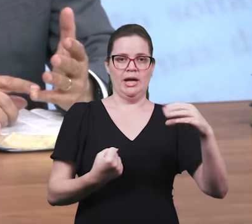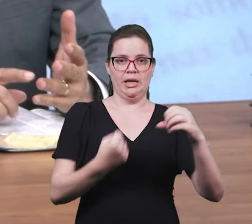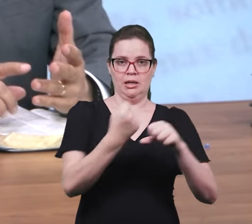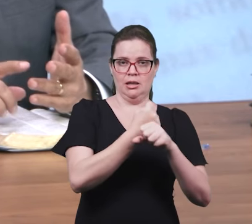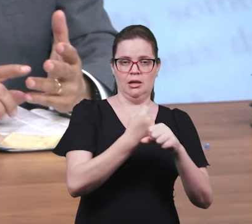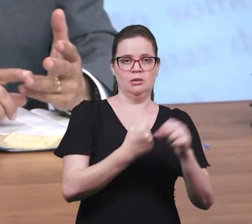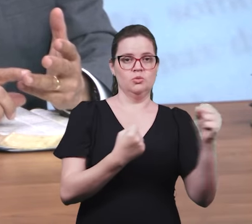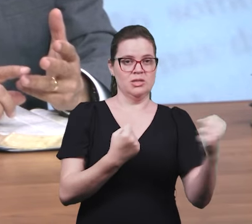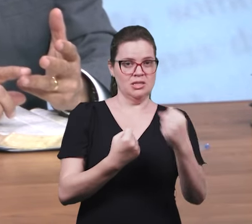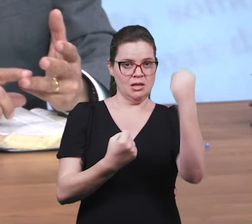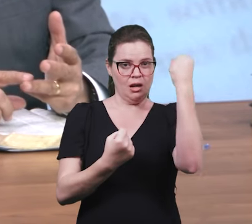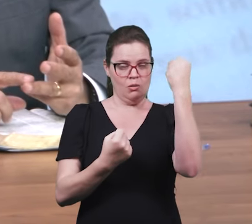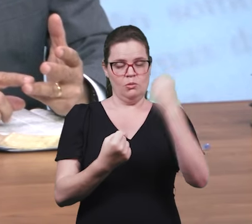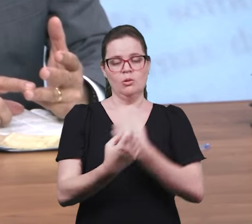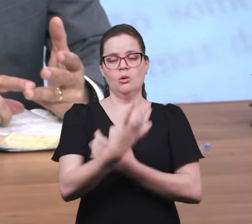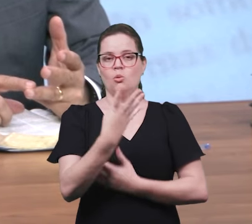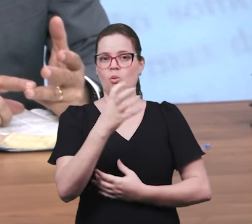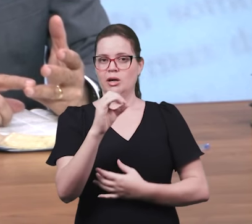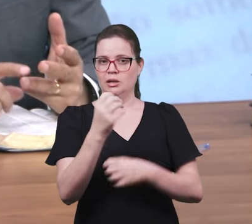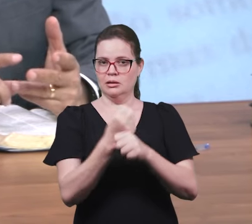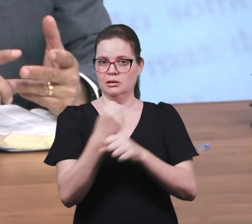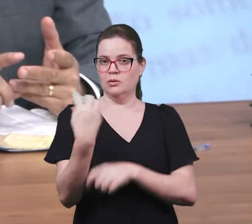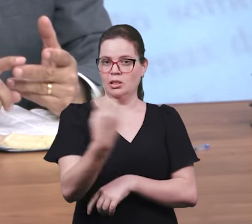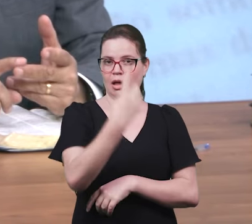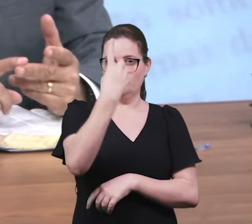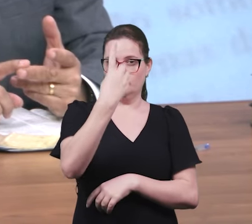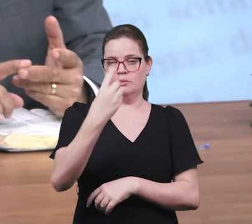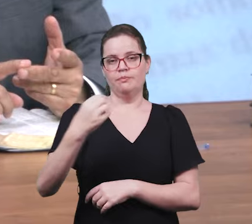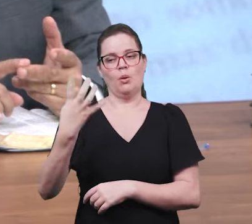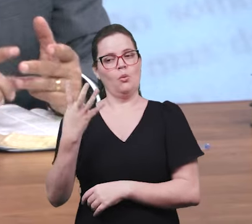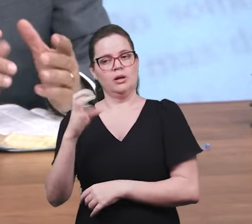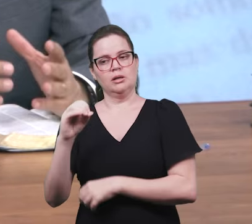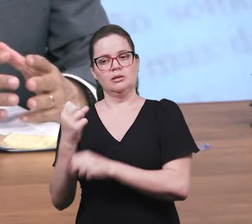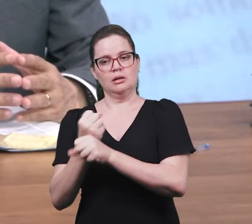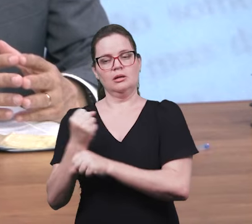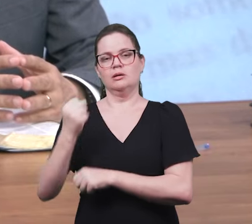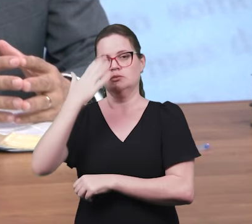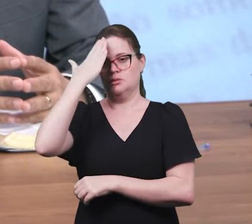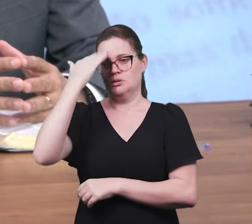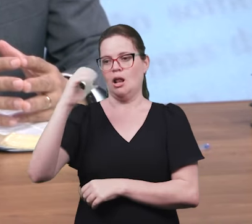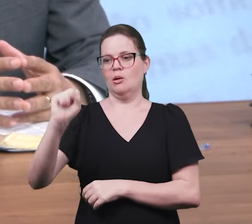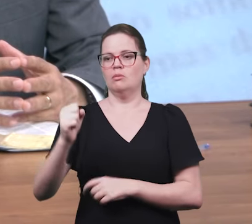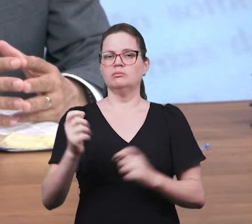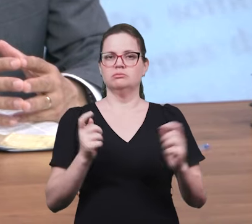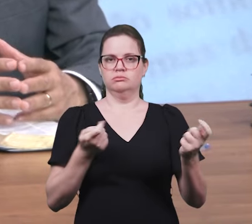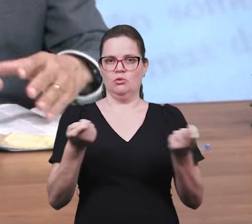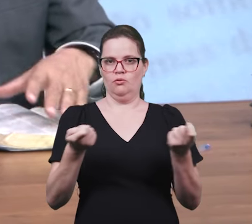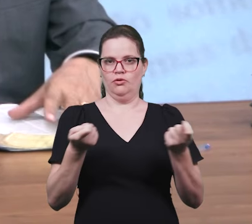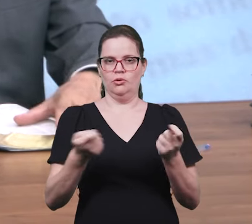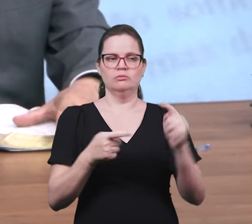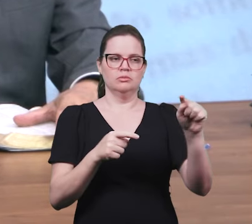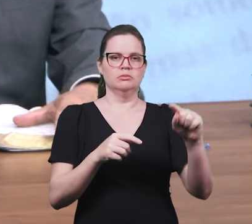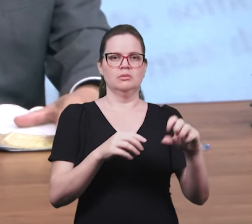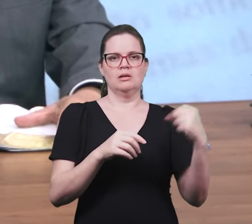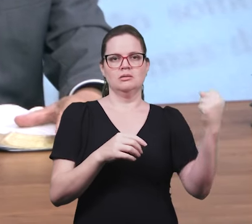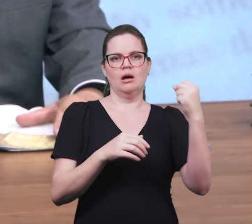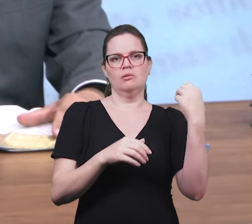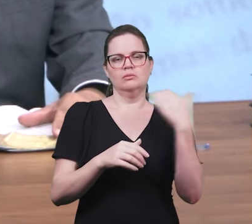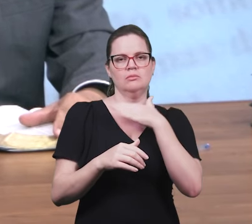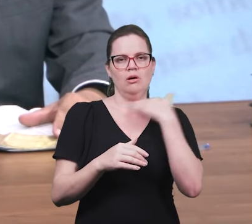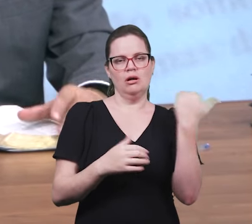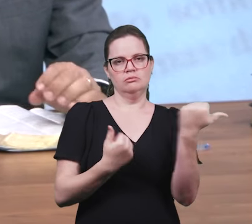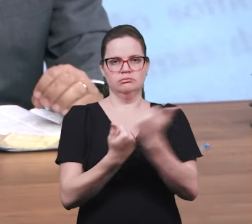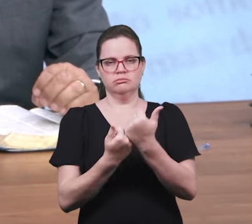Saul, 40 anos sob Davi e 40 anos sob Salomão. O livro de